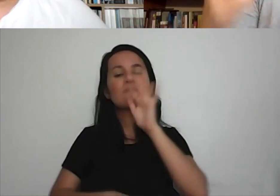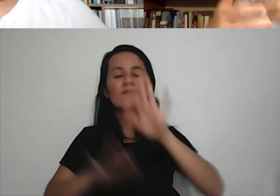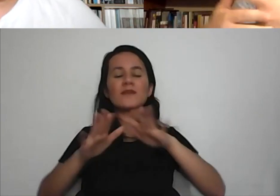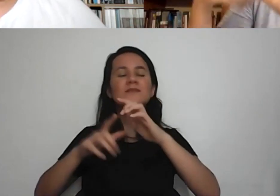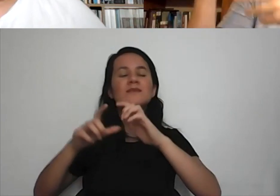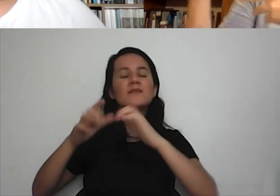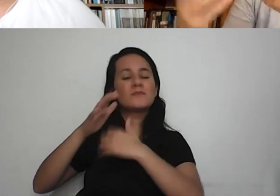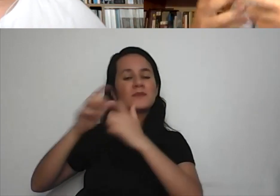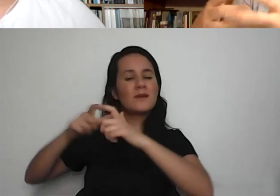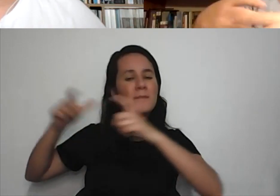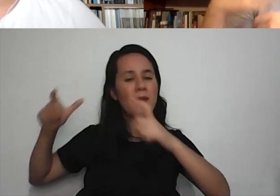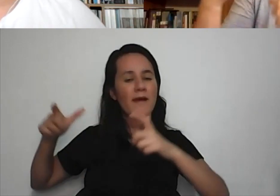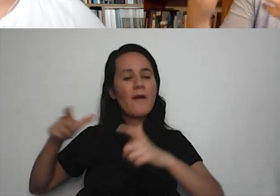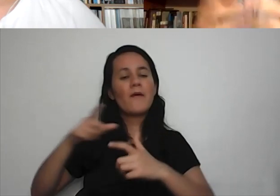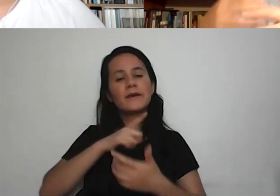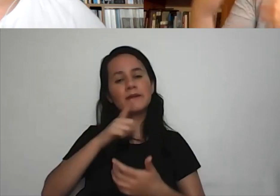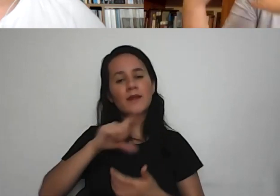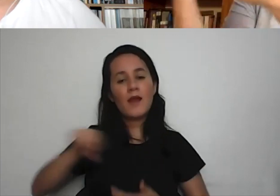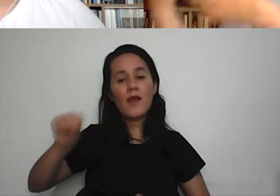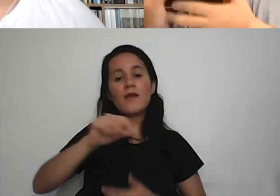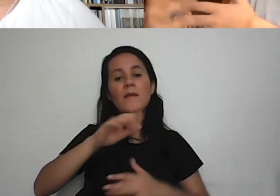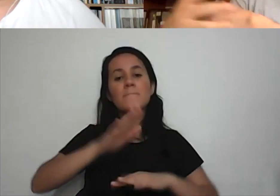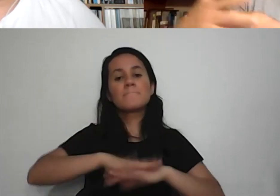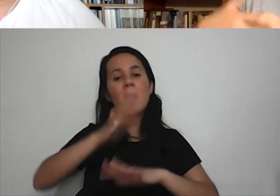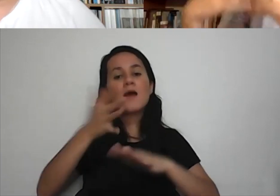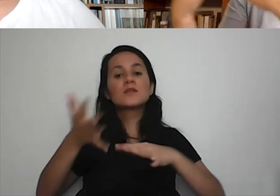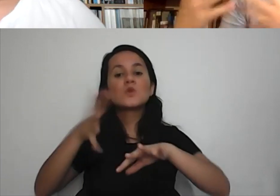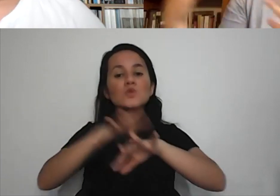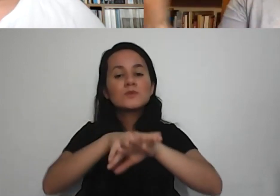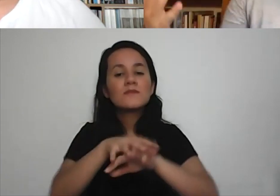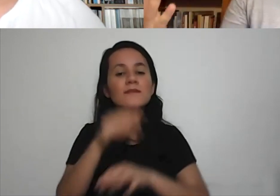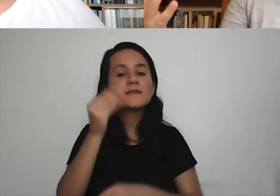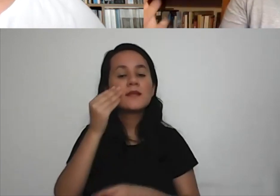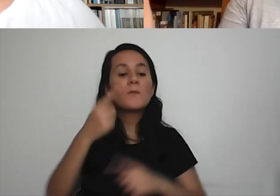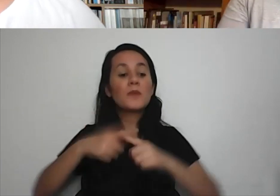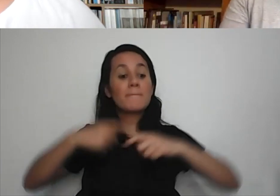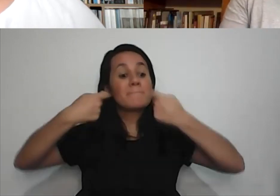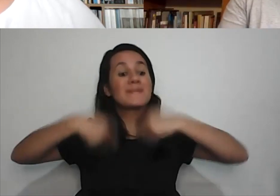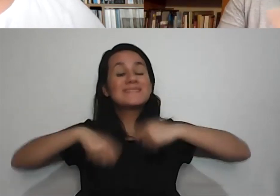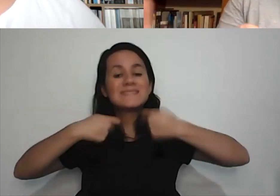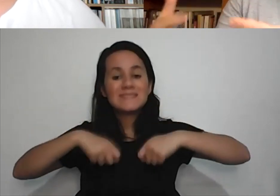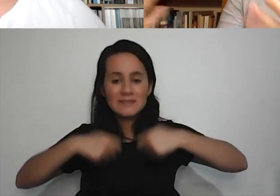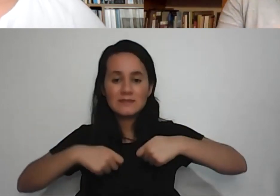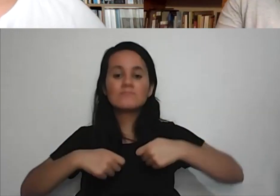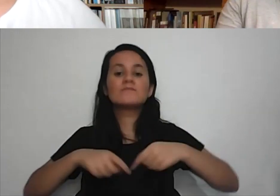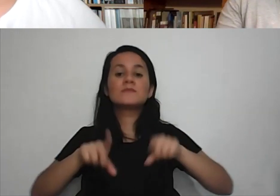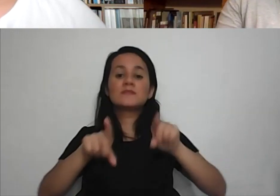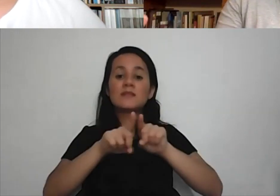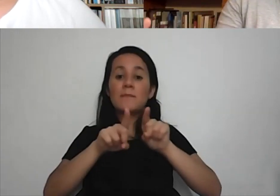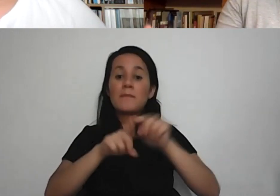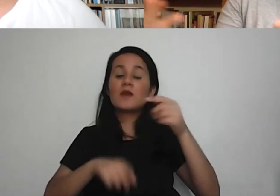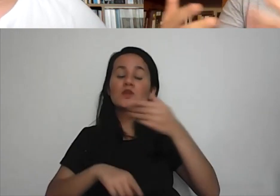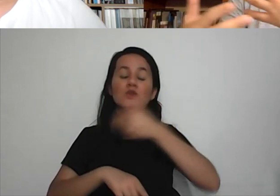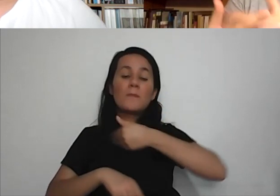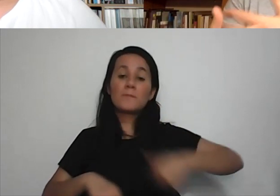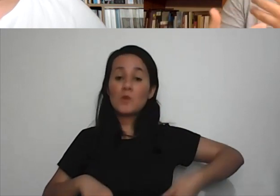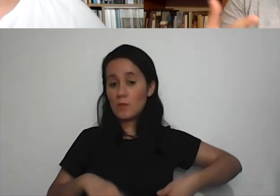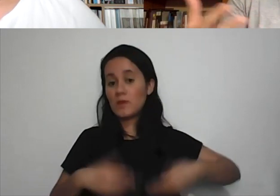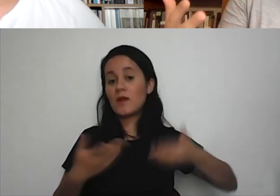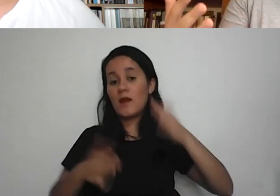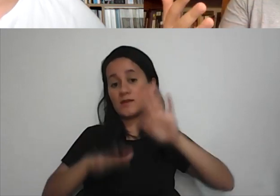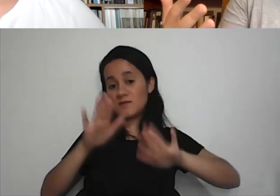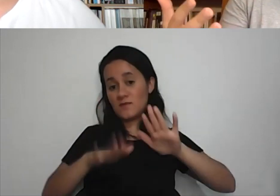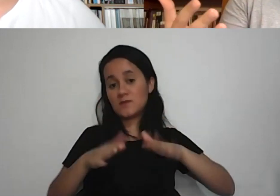maiores começam a se, né, tornar mais inclusivas por uma necessidade, inclusive de relações públicas, né? Uma